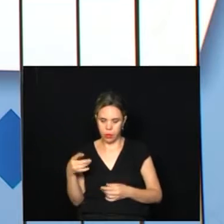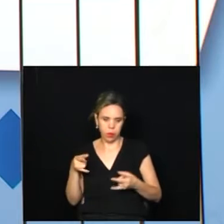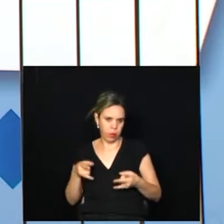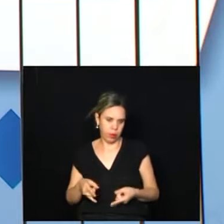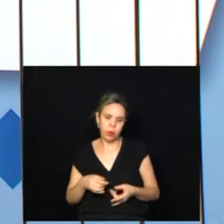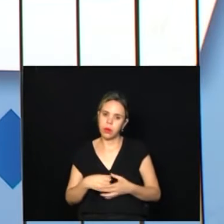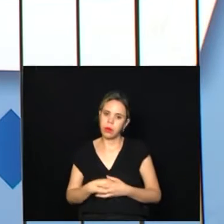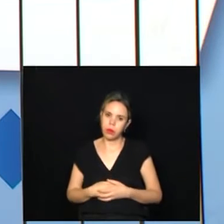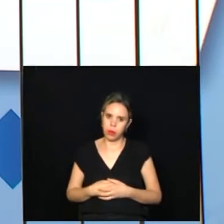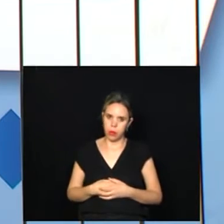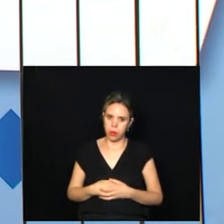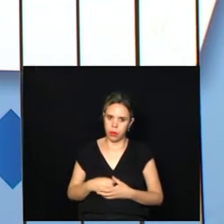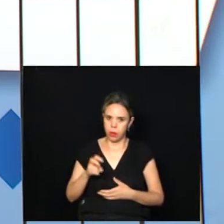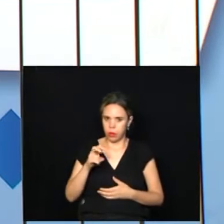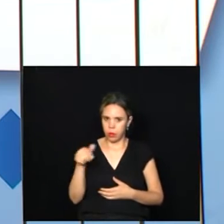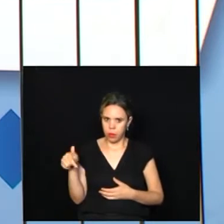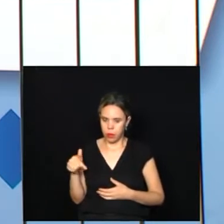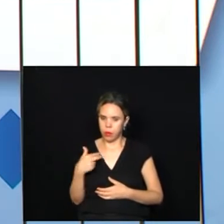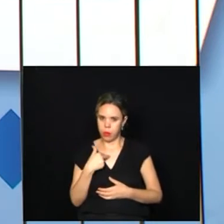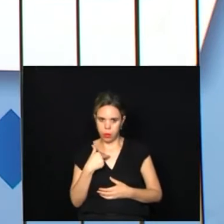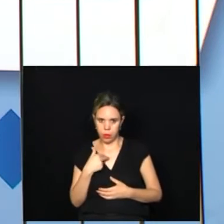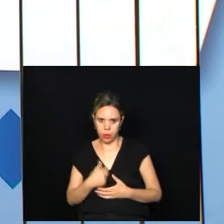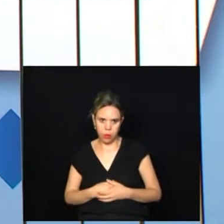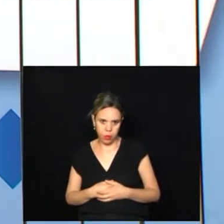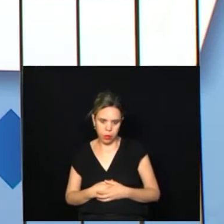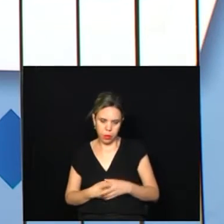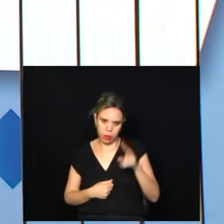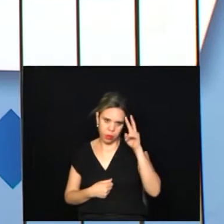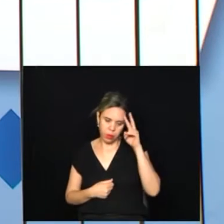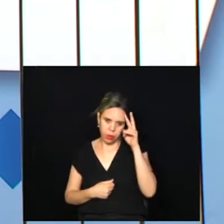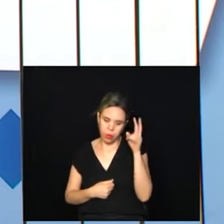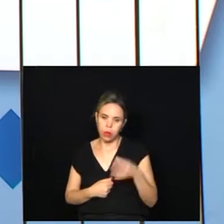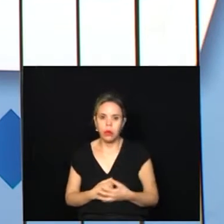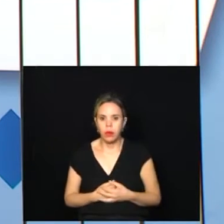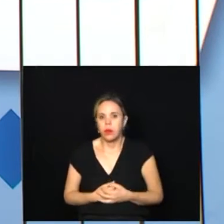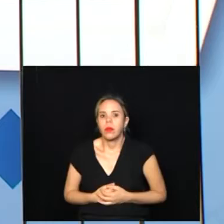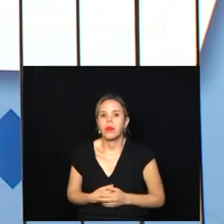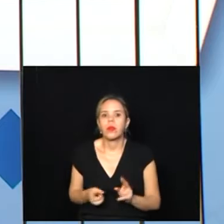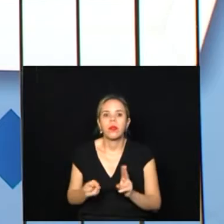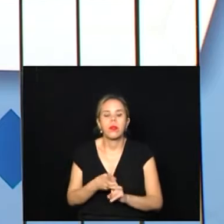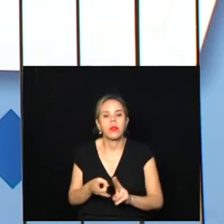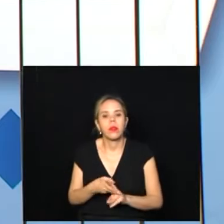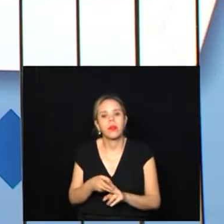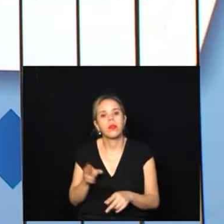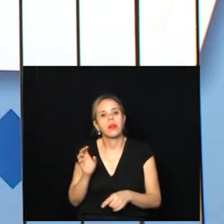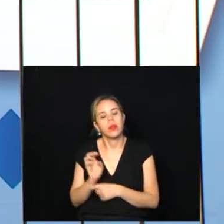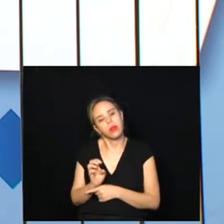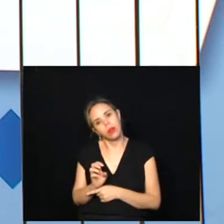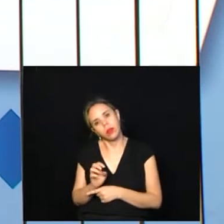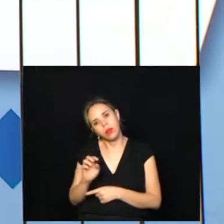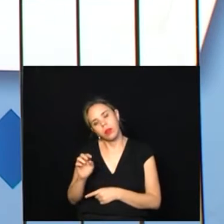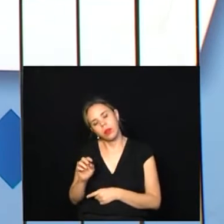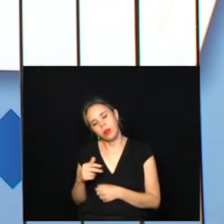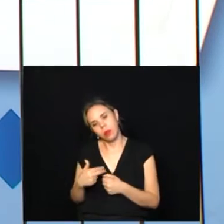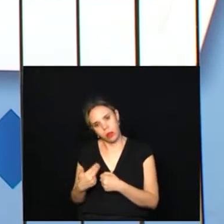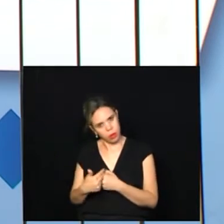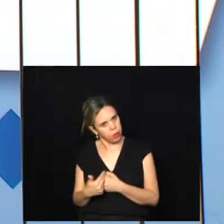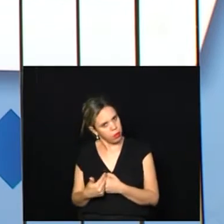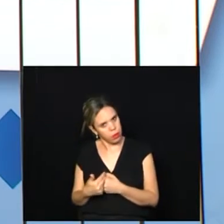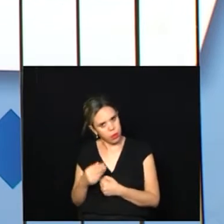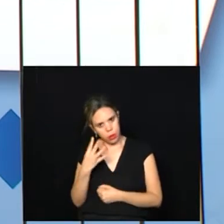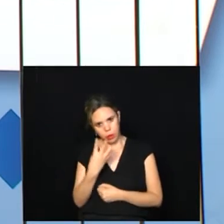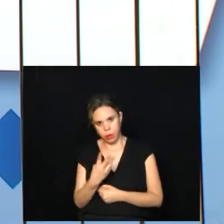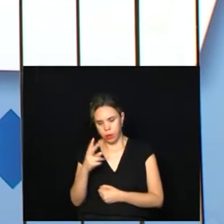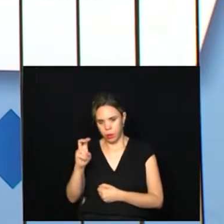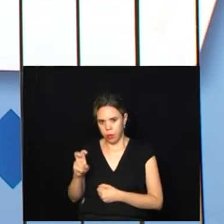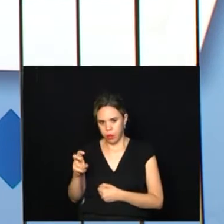leitos, dos quais 57 estavam ocupados nesta segunda-feira. No SUS estadual, que é o HC da Unicamp,